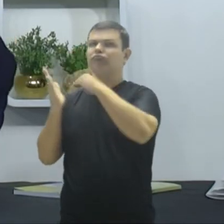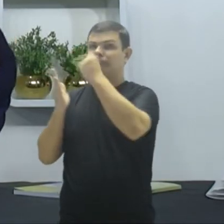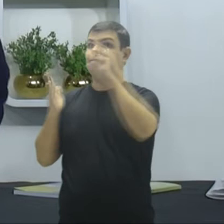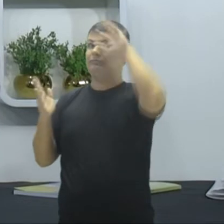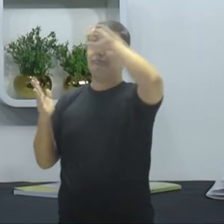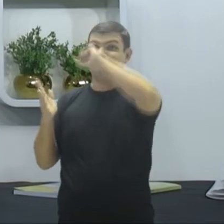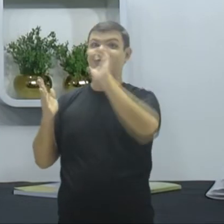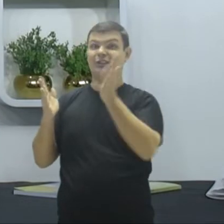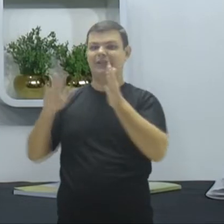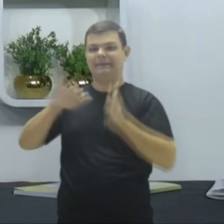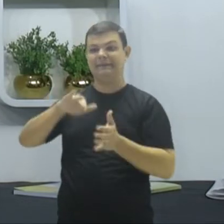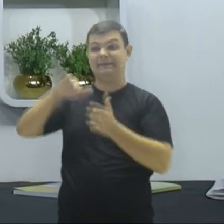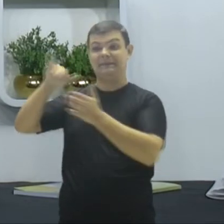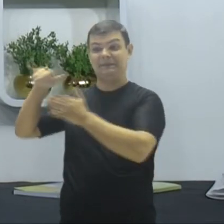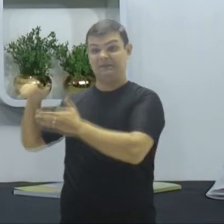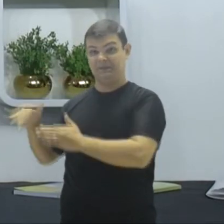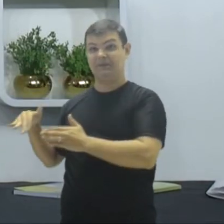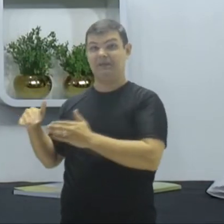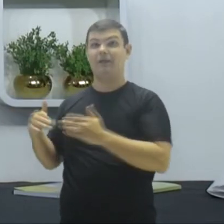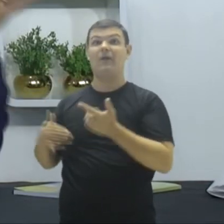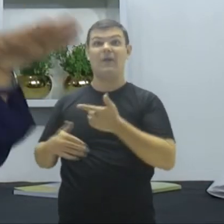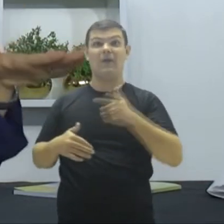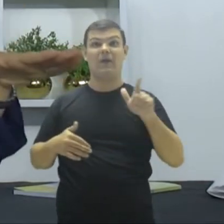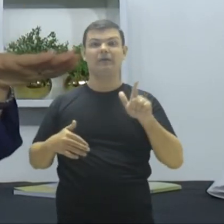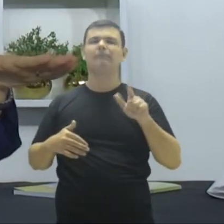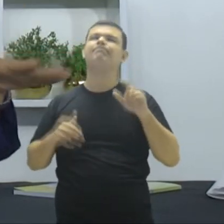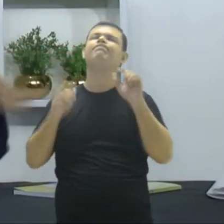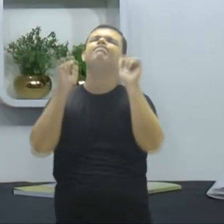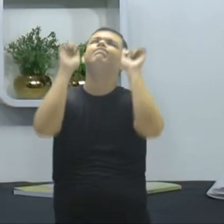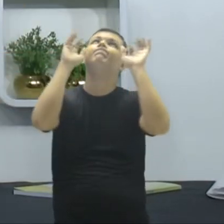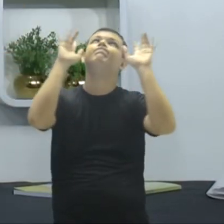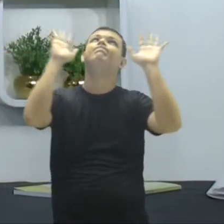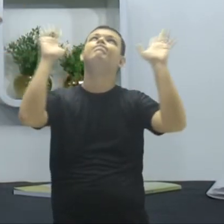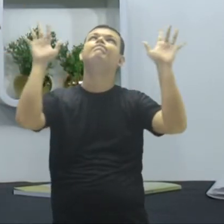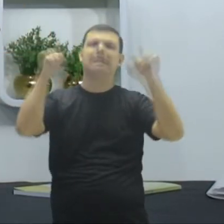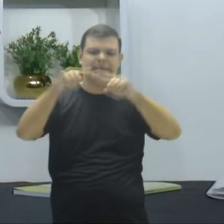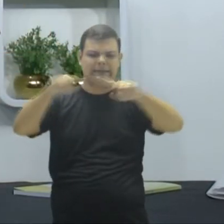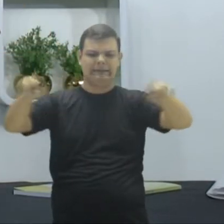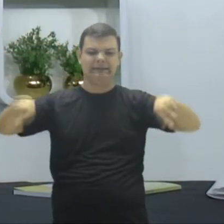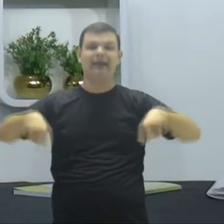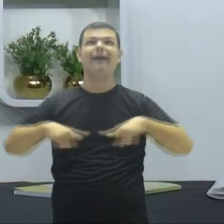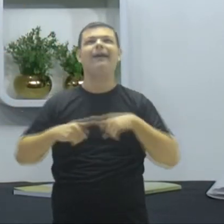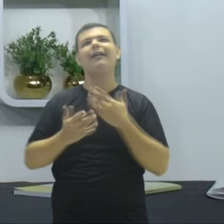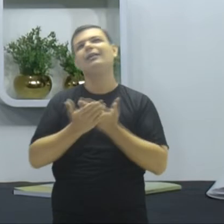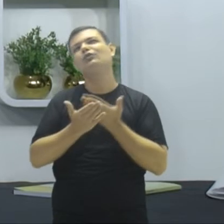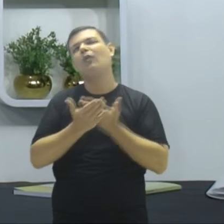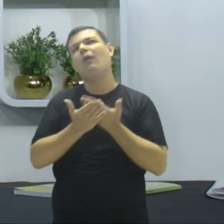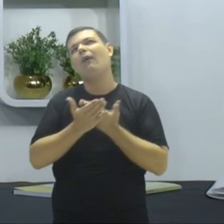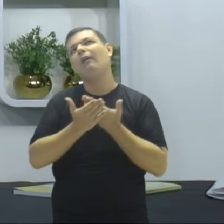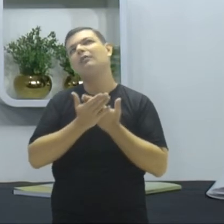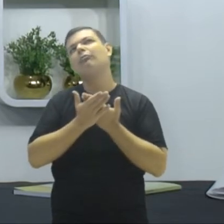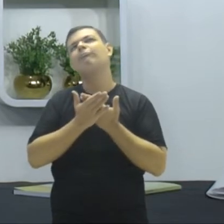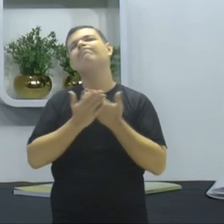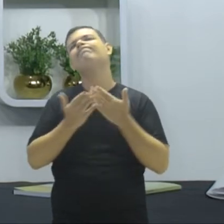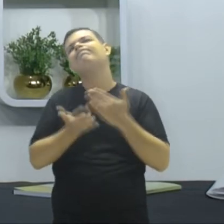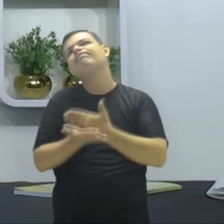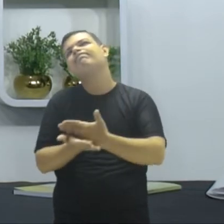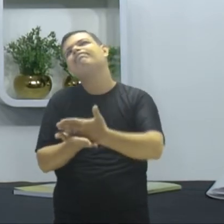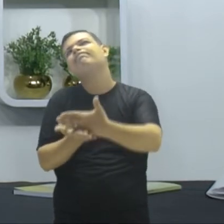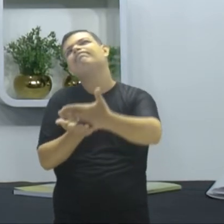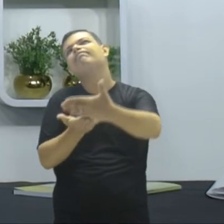vamos imaginar que nós estamos na nossa sala de aula e vamos agora começar a